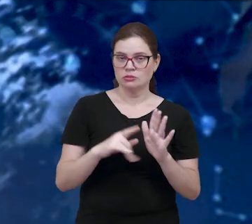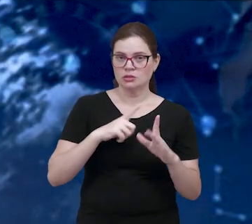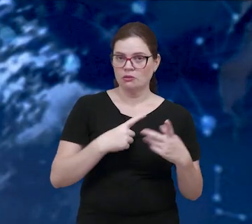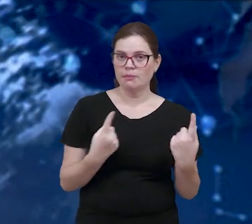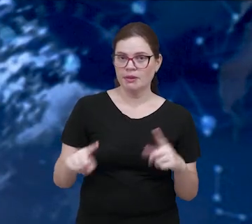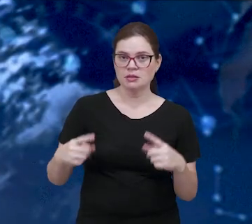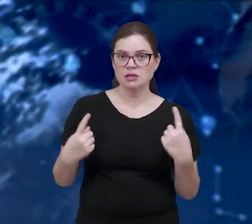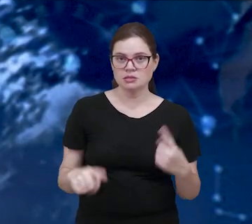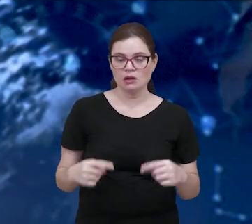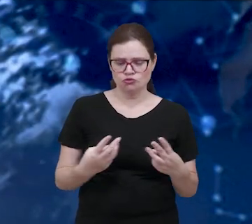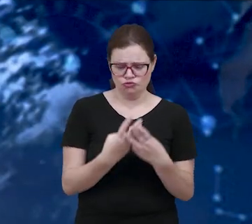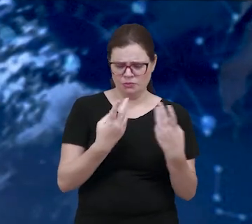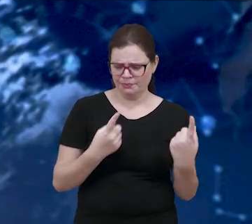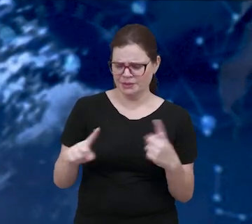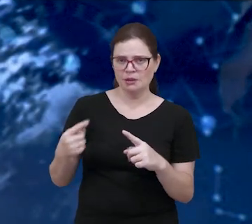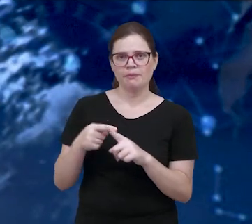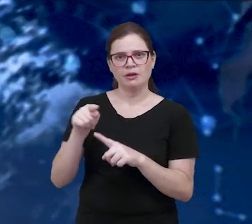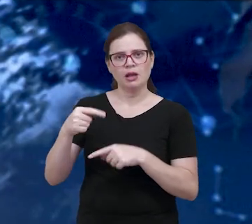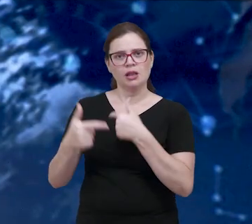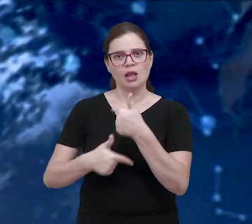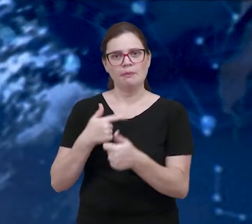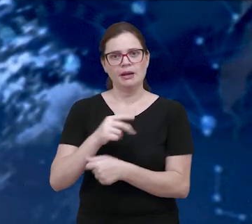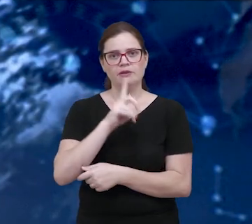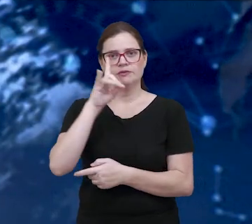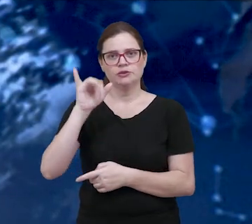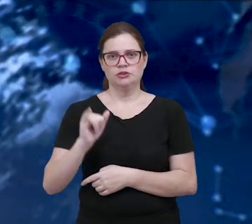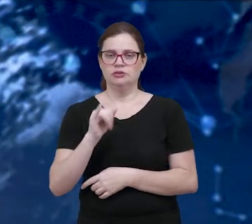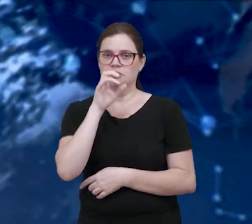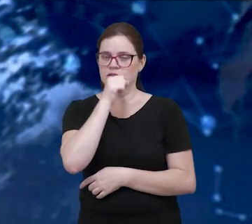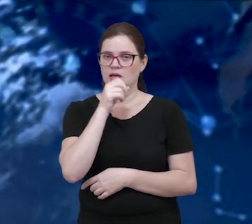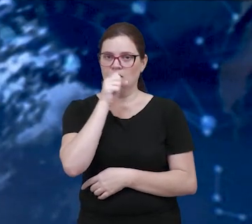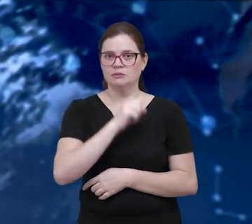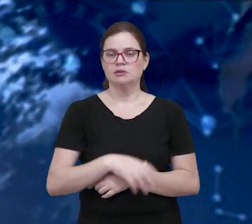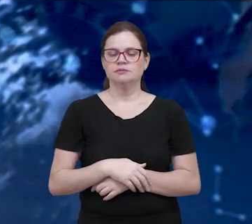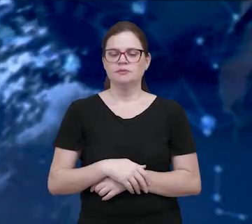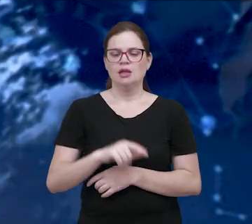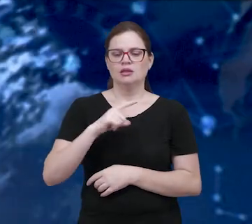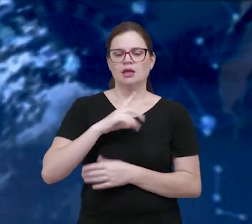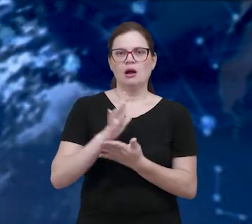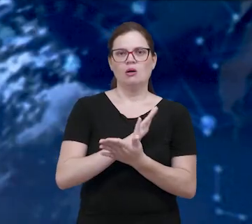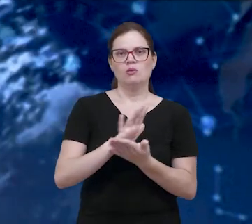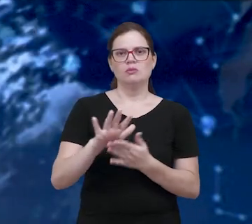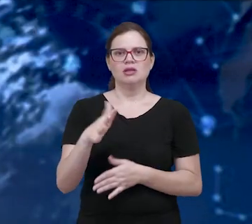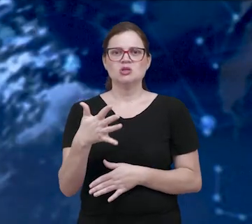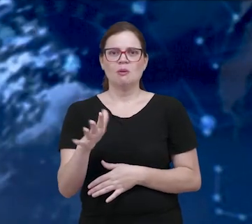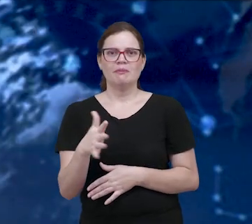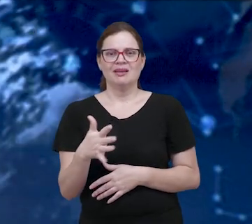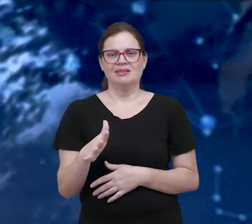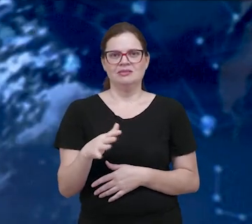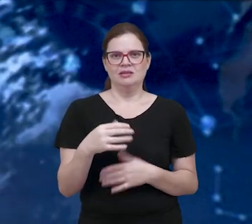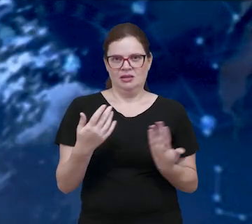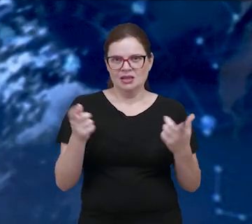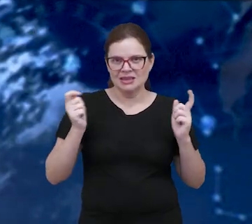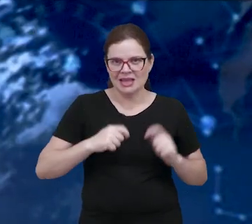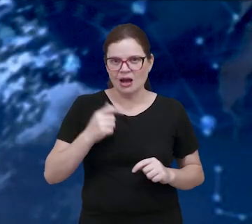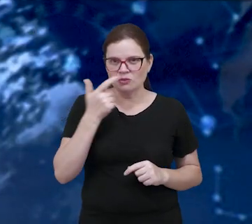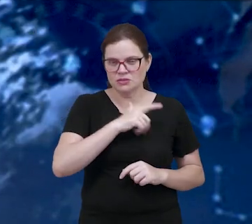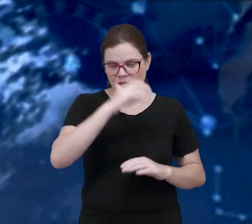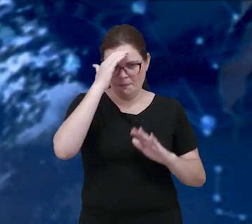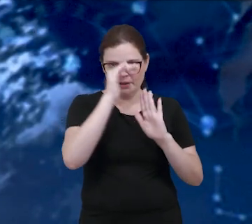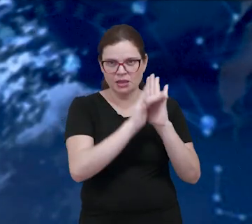disso, porque ele não guardava sábado, igual muitos querem guardar hoje. Só que guarda mais ou menos, né? Que não guarda a lei toda, né? Ninguém consegue guardar a lei